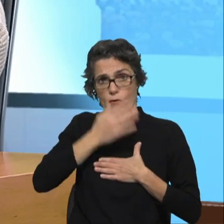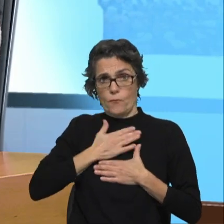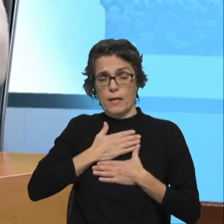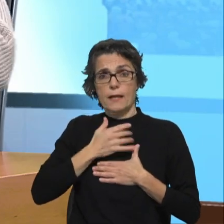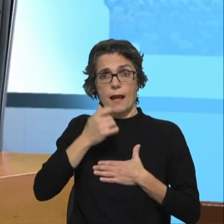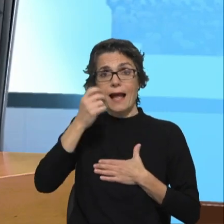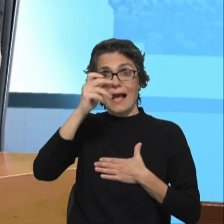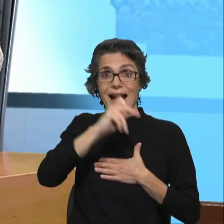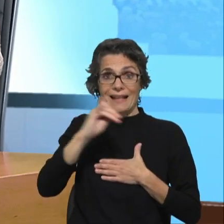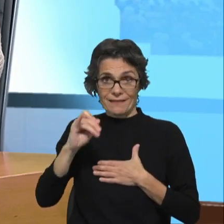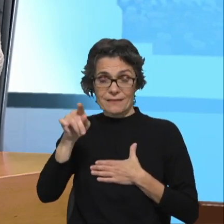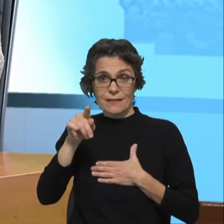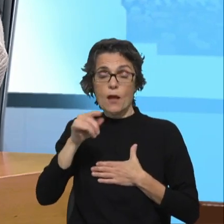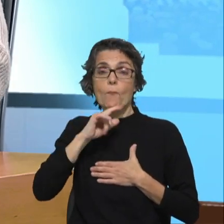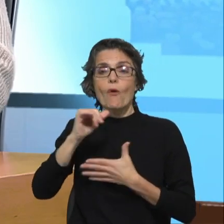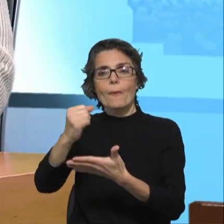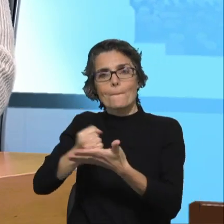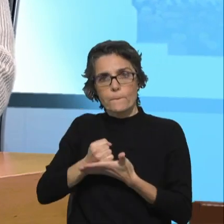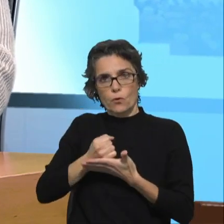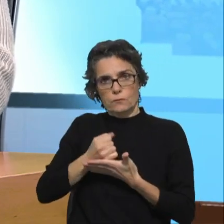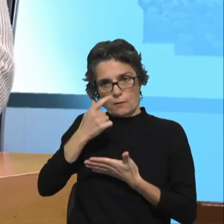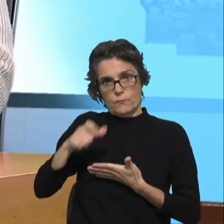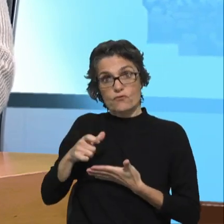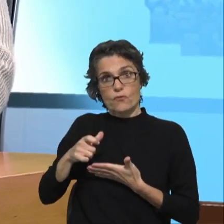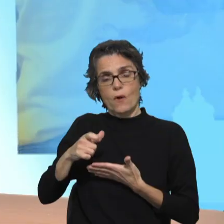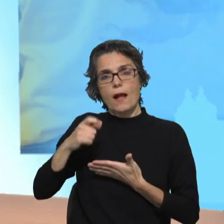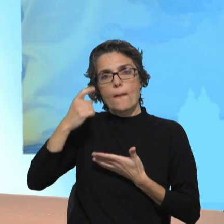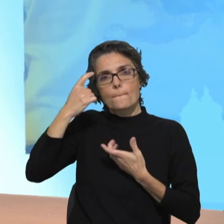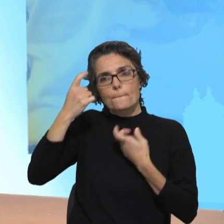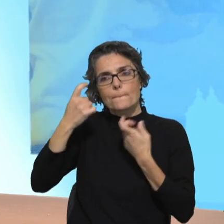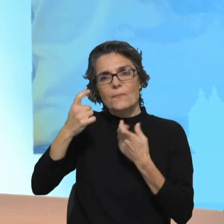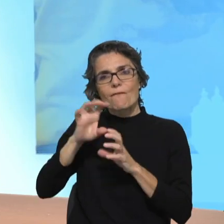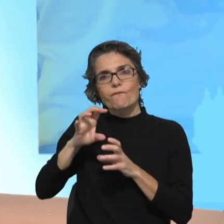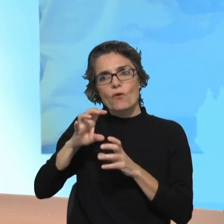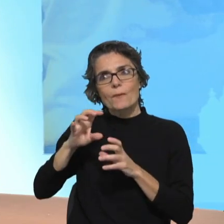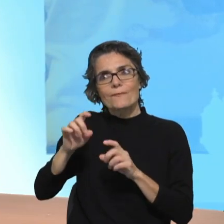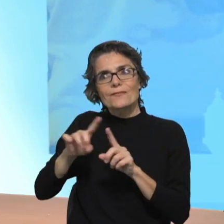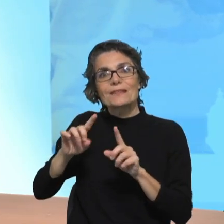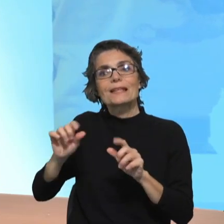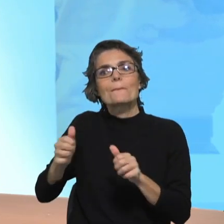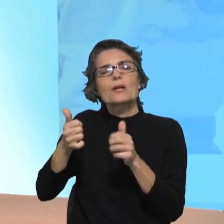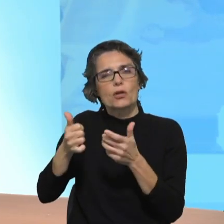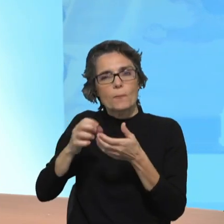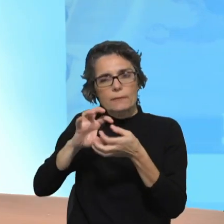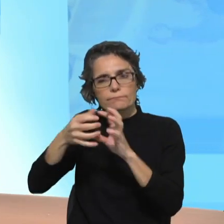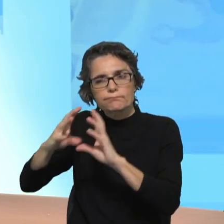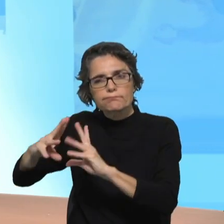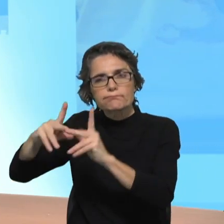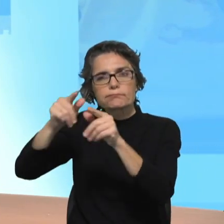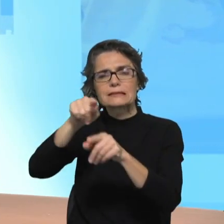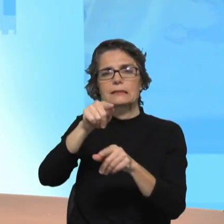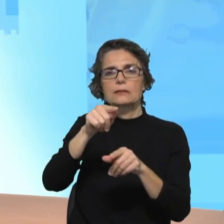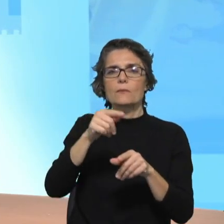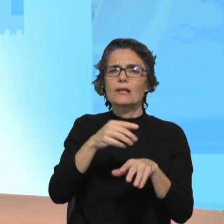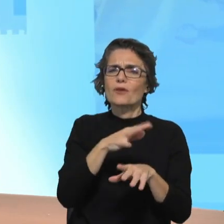a desenvolver esse pensamento crítico. Não pode ser a inteligência artificial também um fator para tornar cada vez mais frágil, mais fraco?